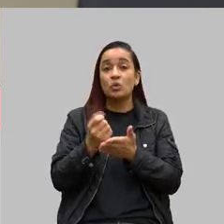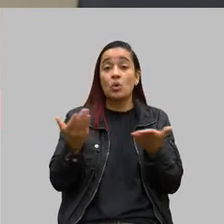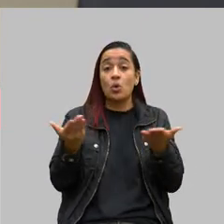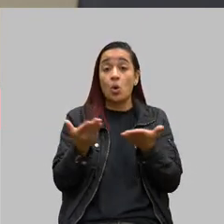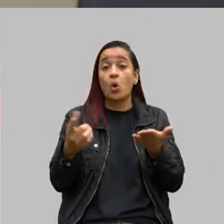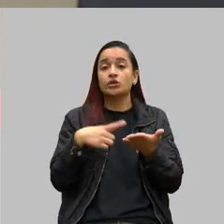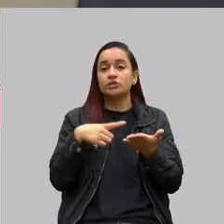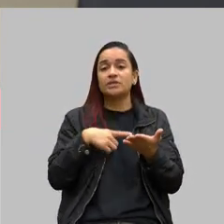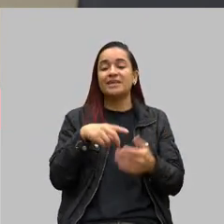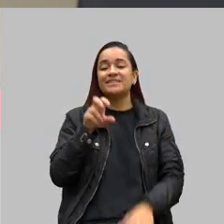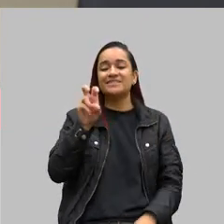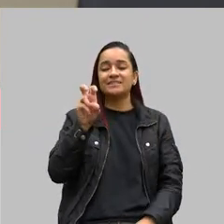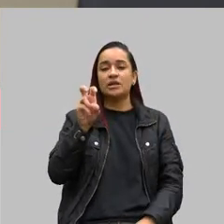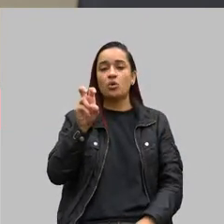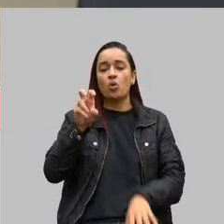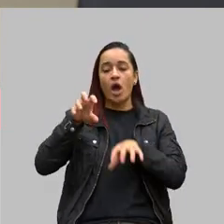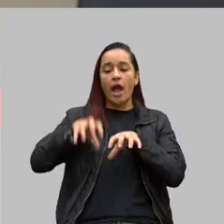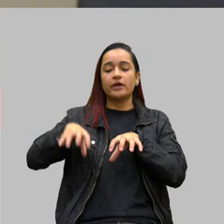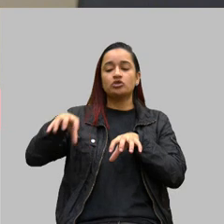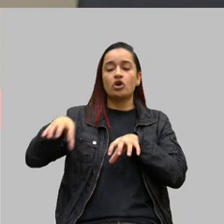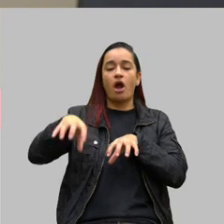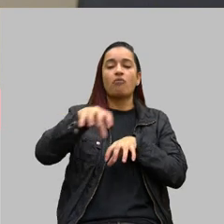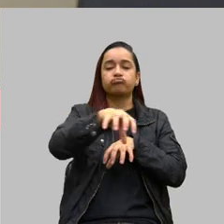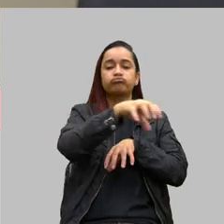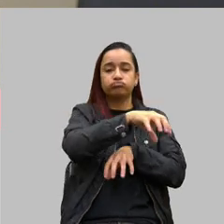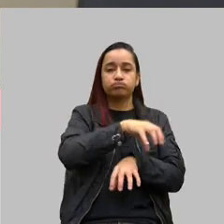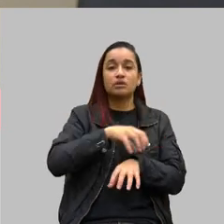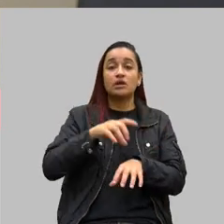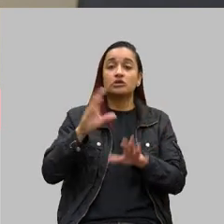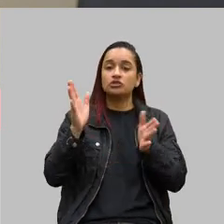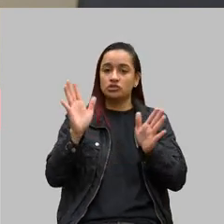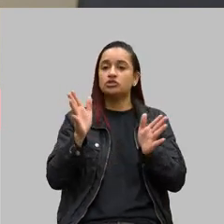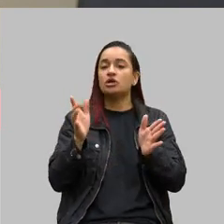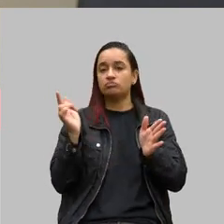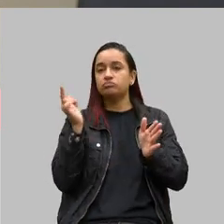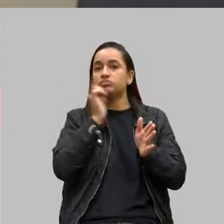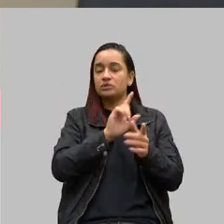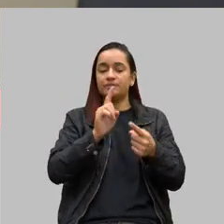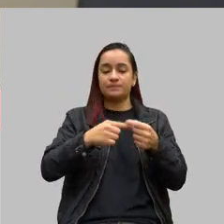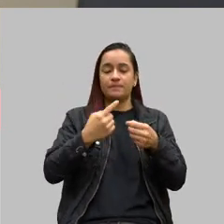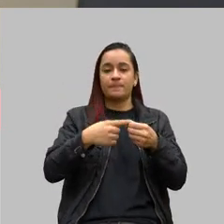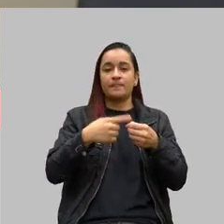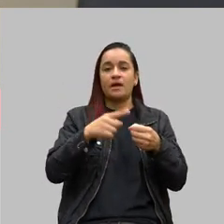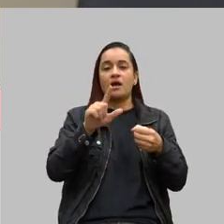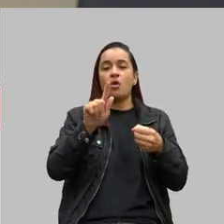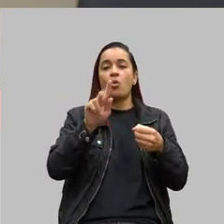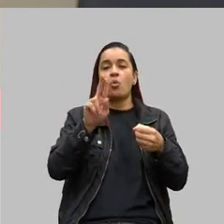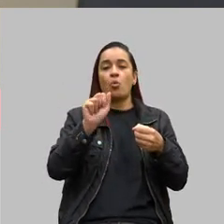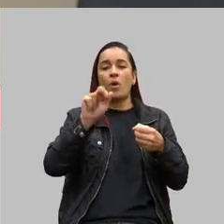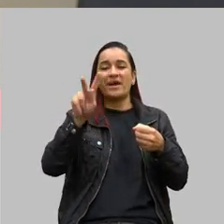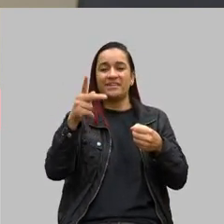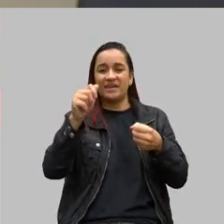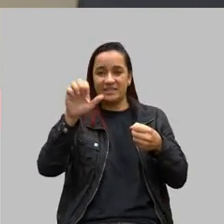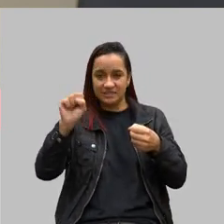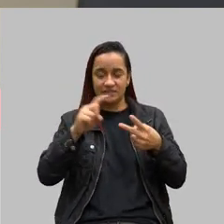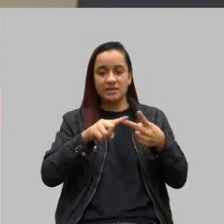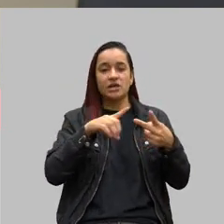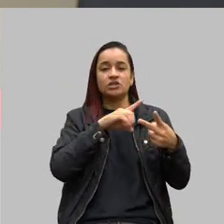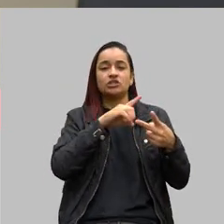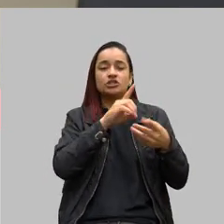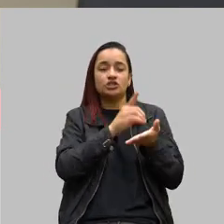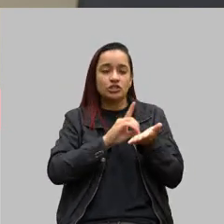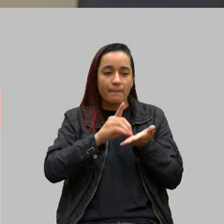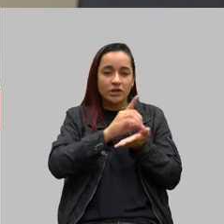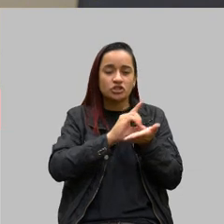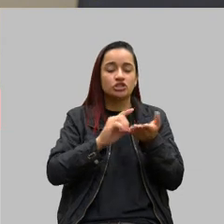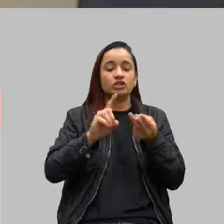regionais né do Dr que tiveram os candidados que venceram agora recentemente Guanhães Diamantina Curvelo vargin João Pinheiro e que como o diretor